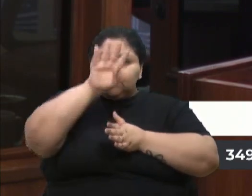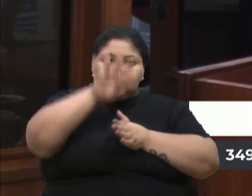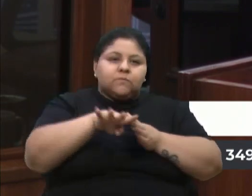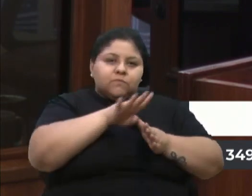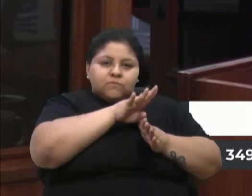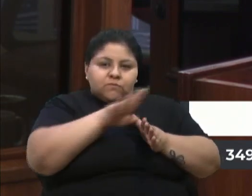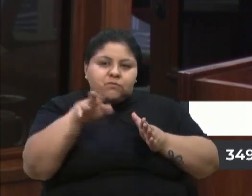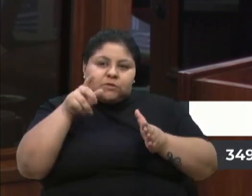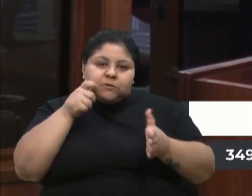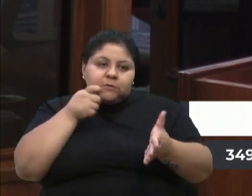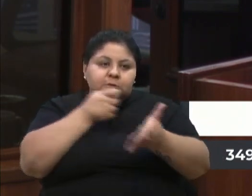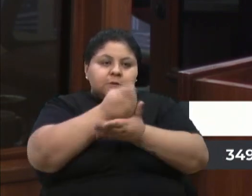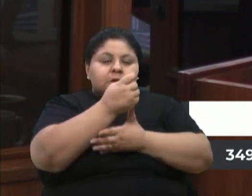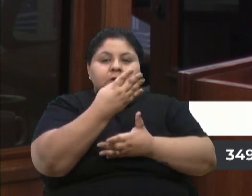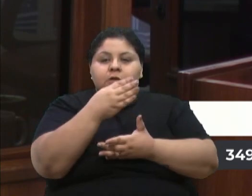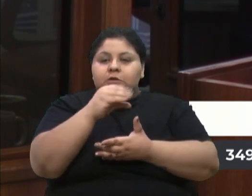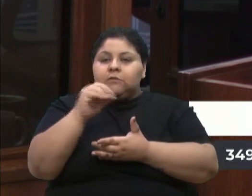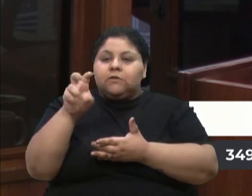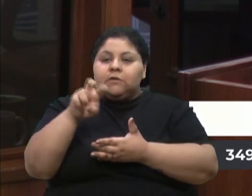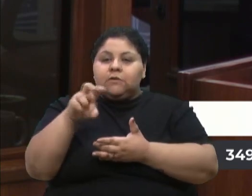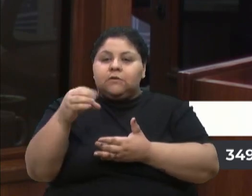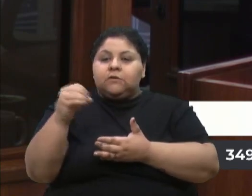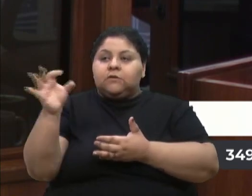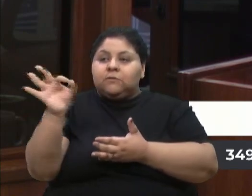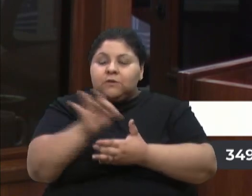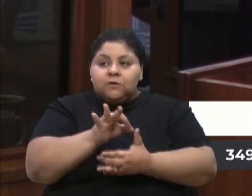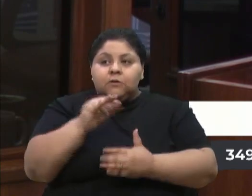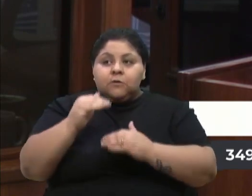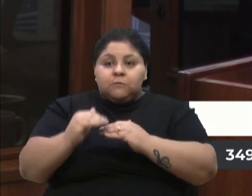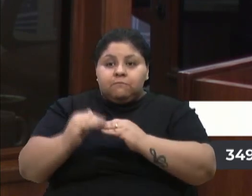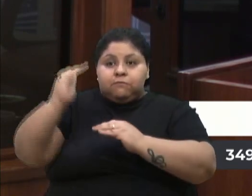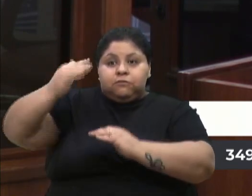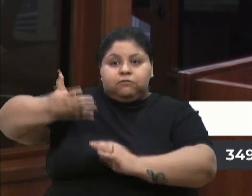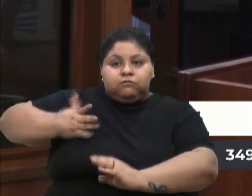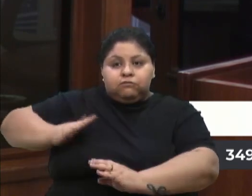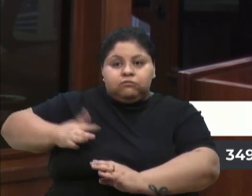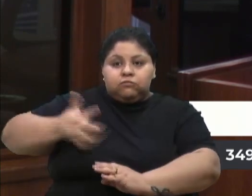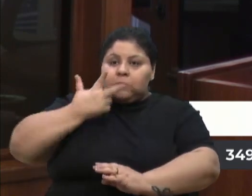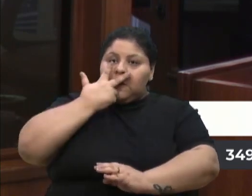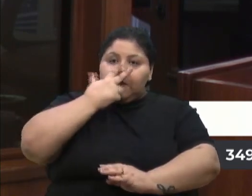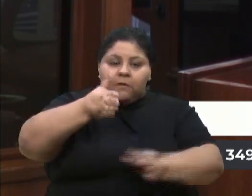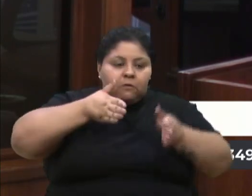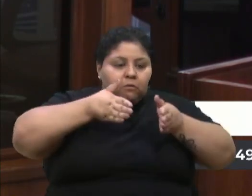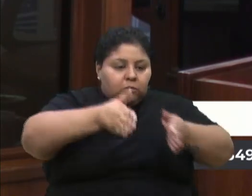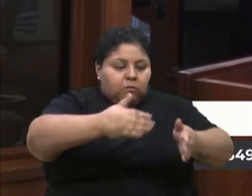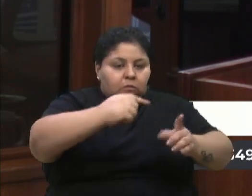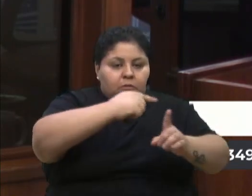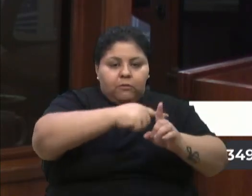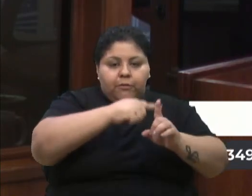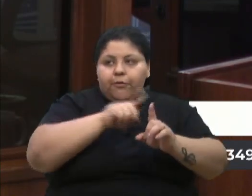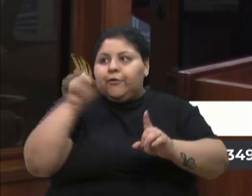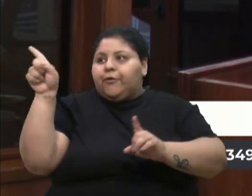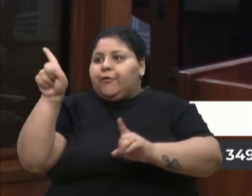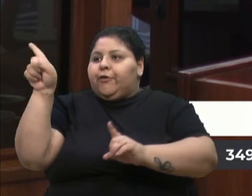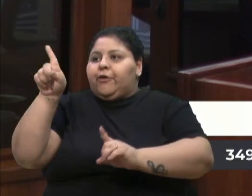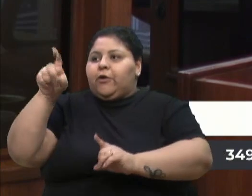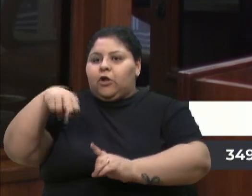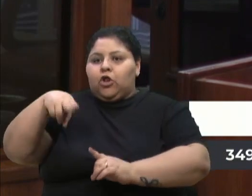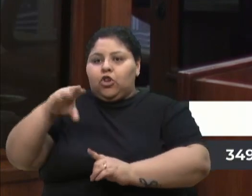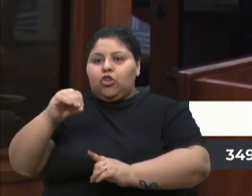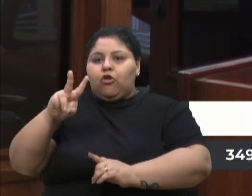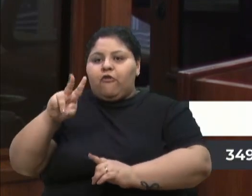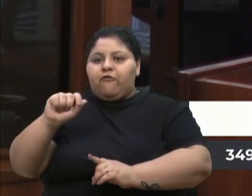que podia ser de 40% a 50% mais caro o mesmo enterro em Caxias do Sul do que em Nova Petrópolis, que em outra cidade.